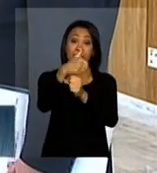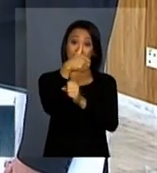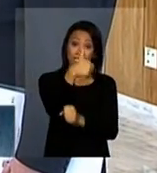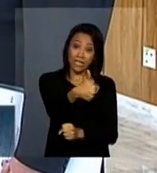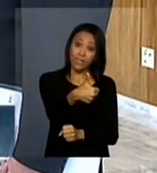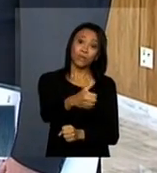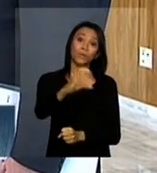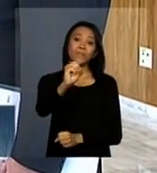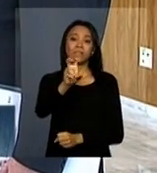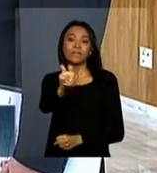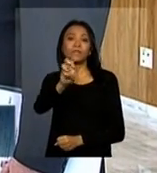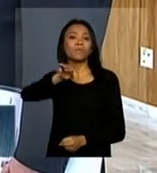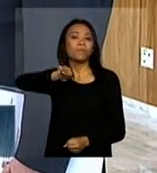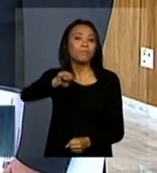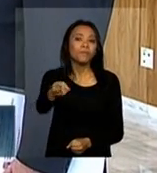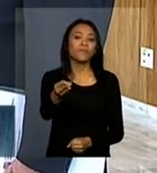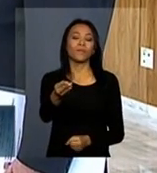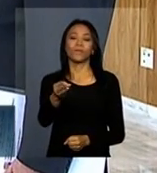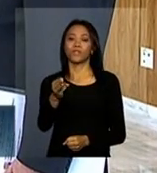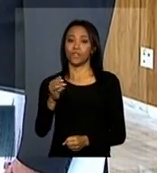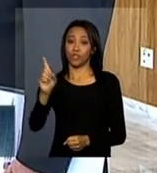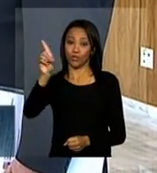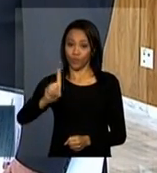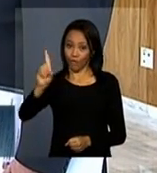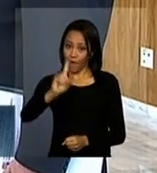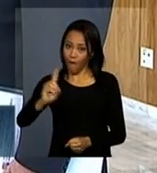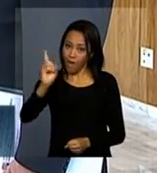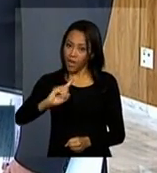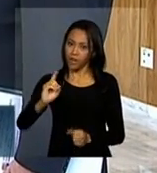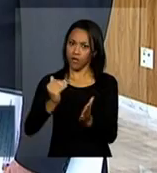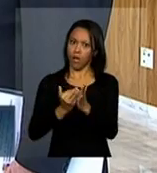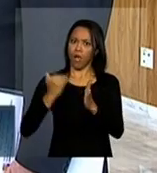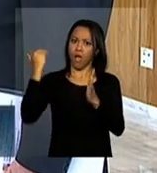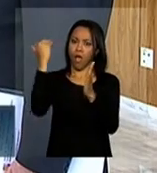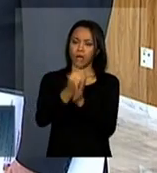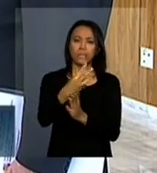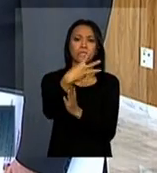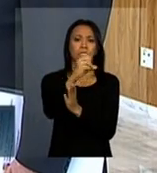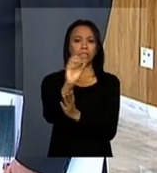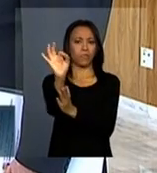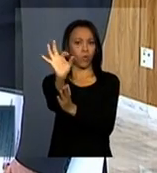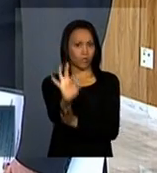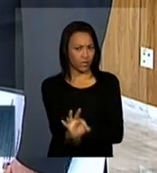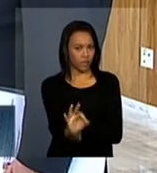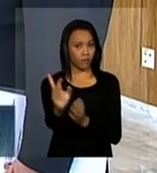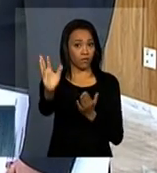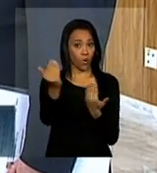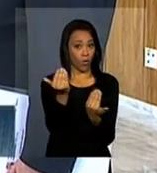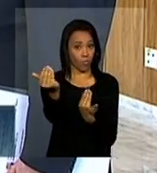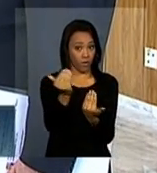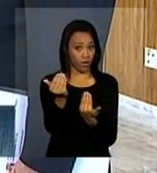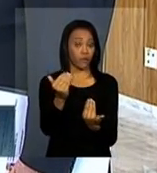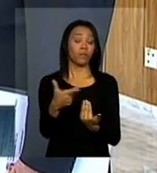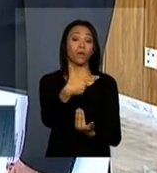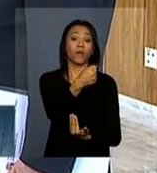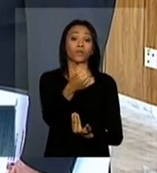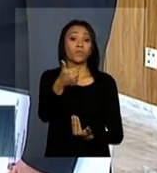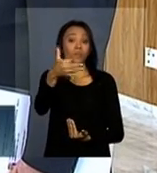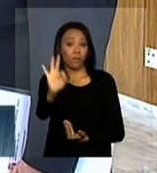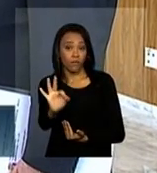milhões de dólares, apresentando aí um crescimento de 30% em relação a